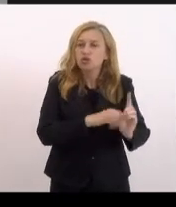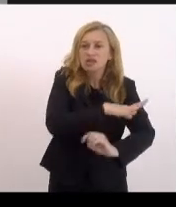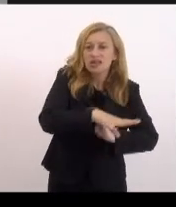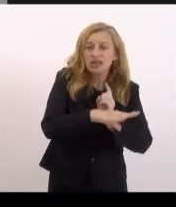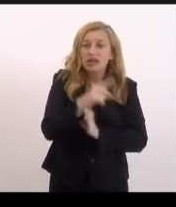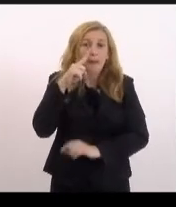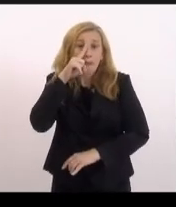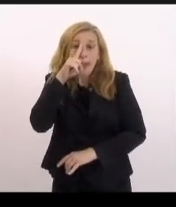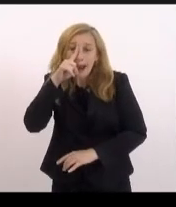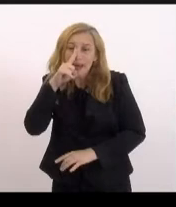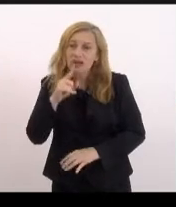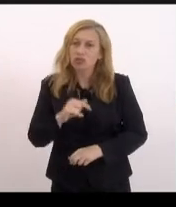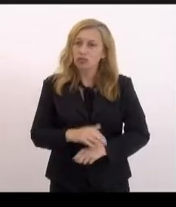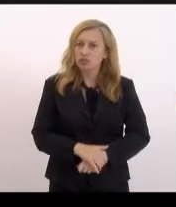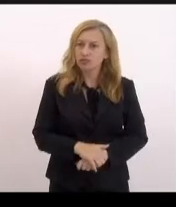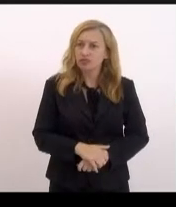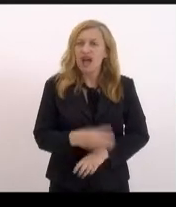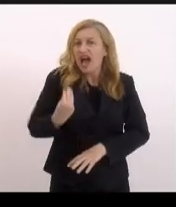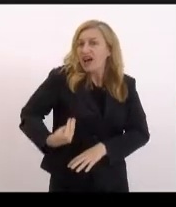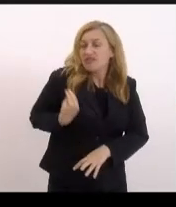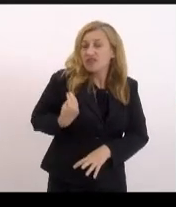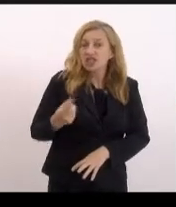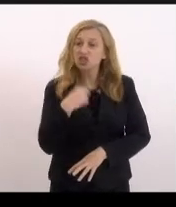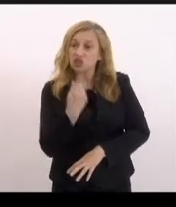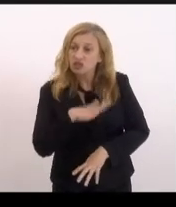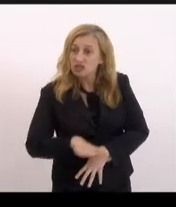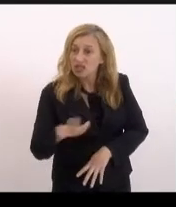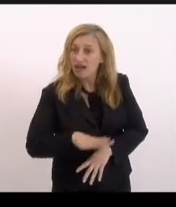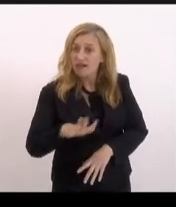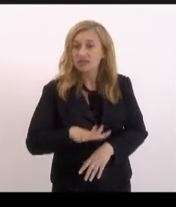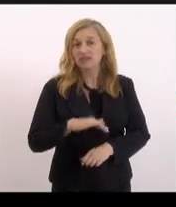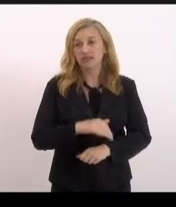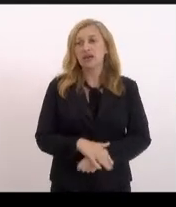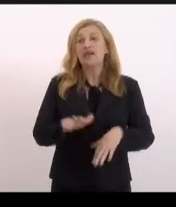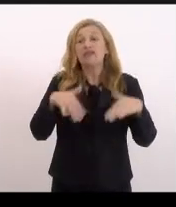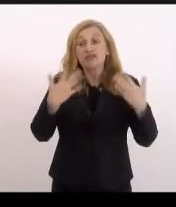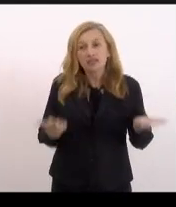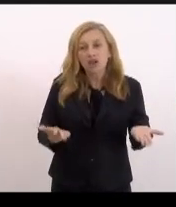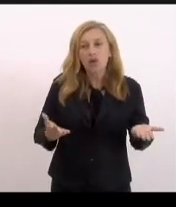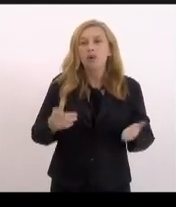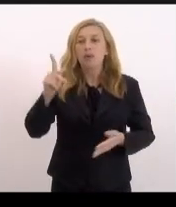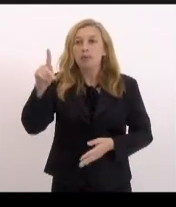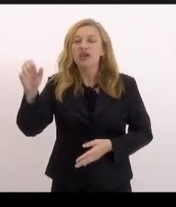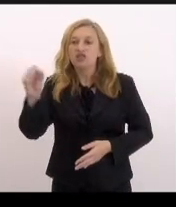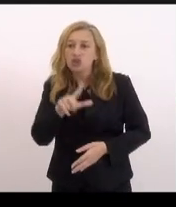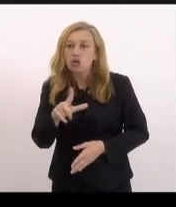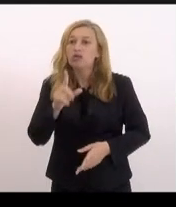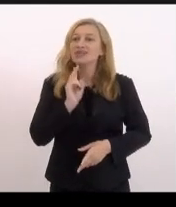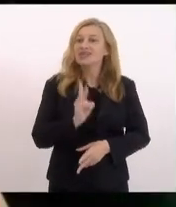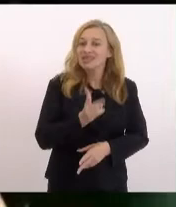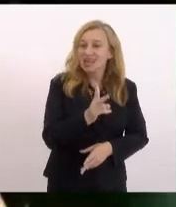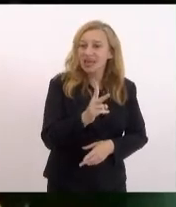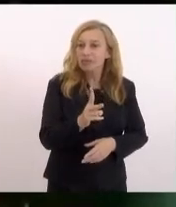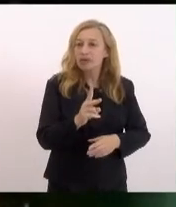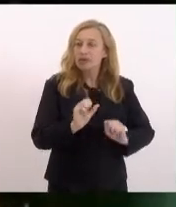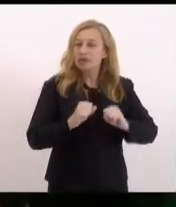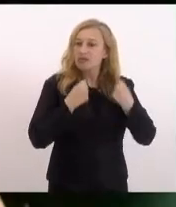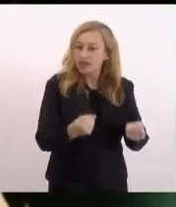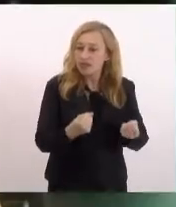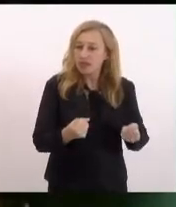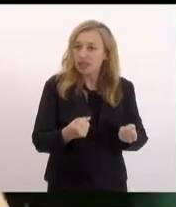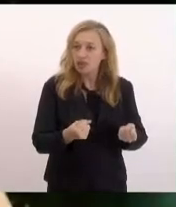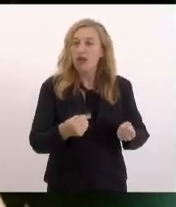risco, coloca em risco a vida das nossas crianças. Então, o PSOL sempre defendeu e defenderá